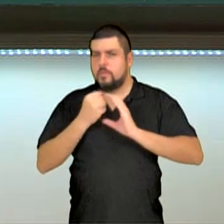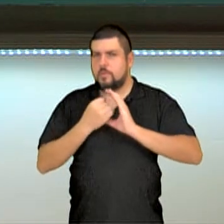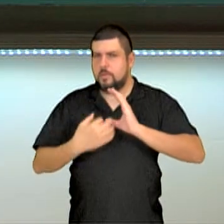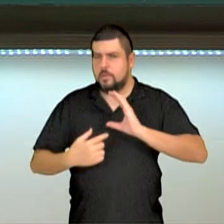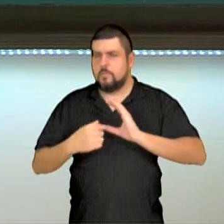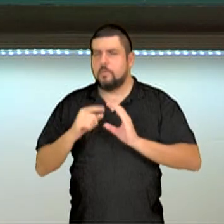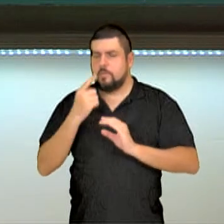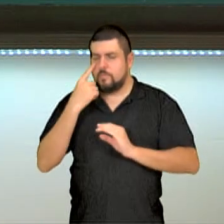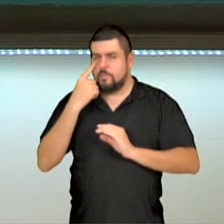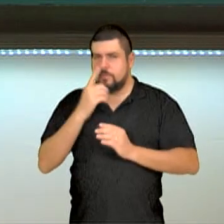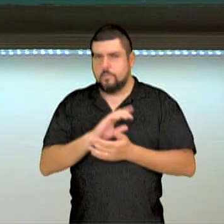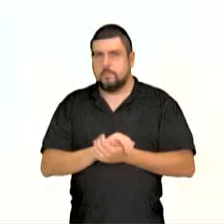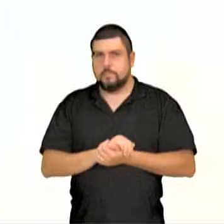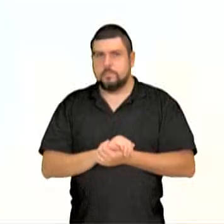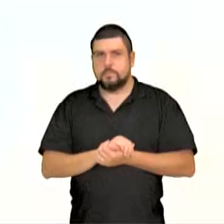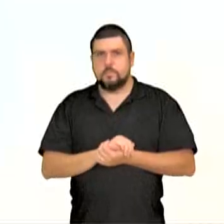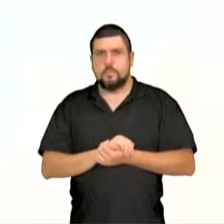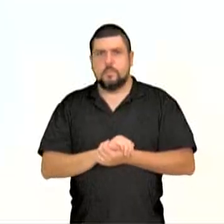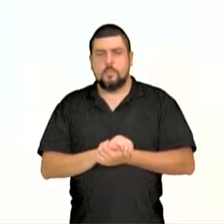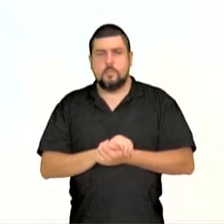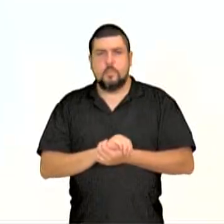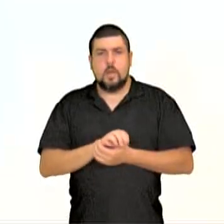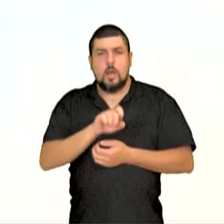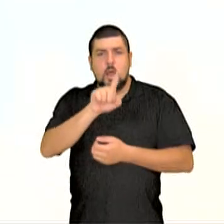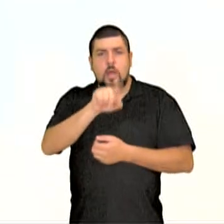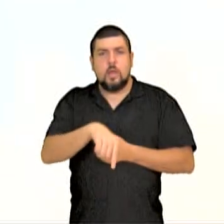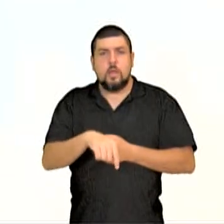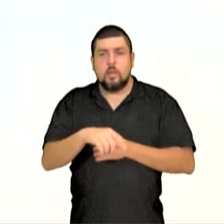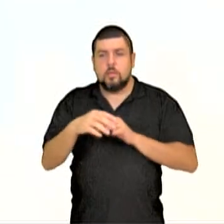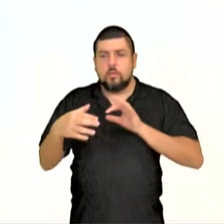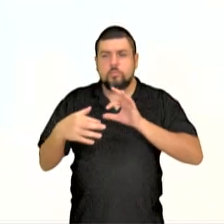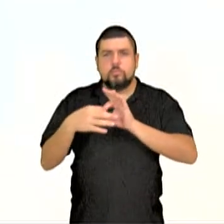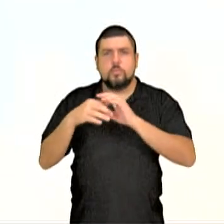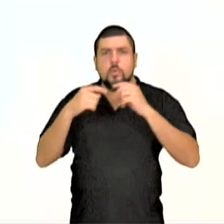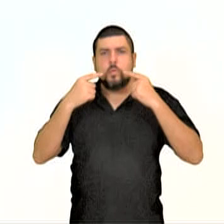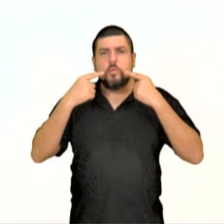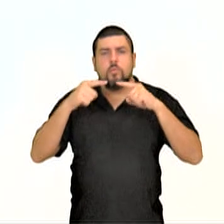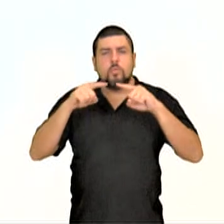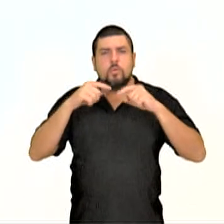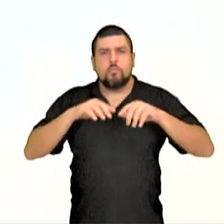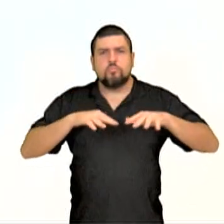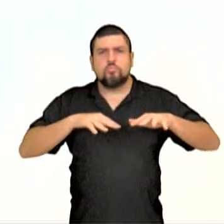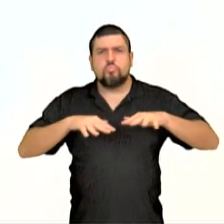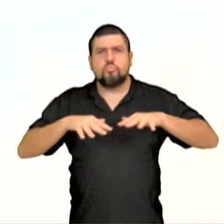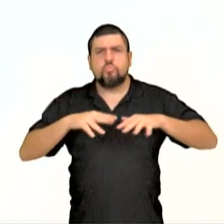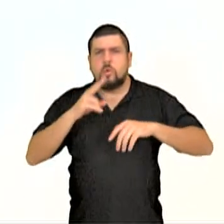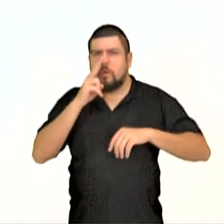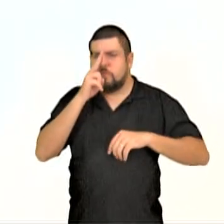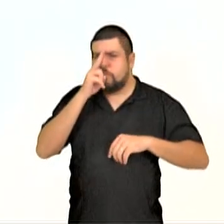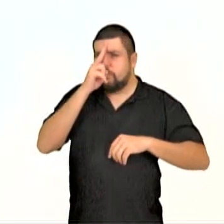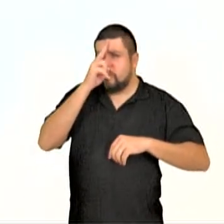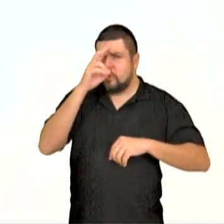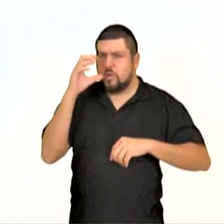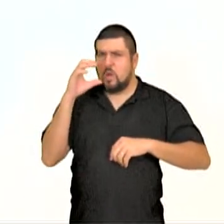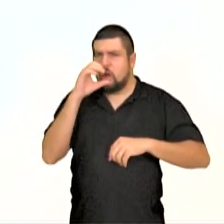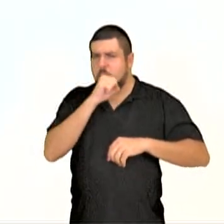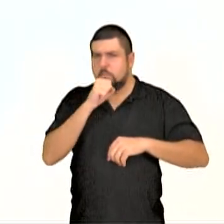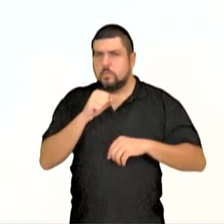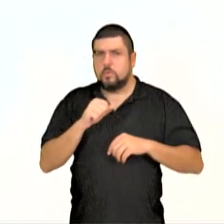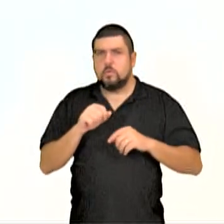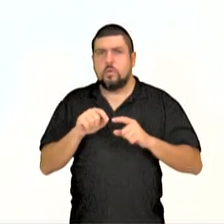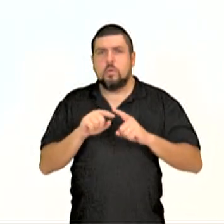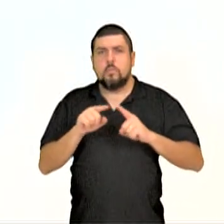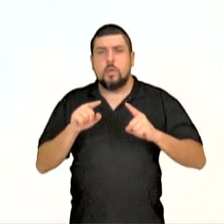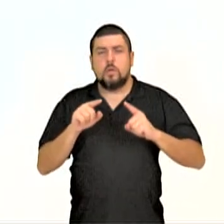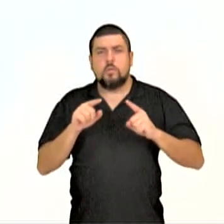algumas. Então, são coreografias com movimentos fortes, rápidos e vigorosos, porém